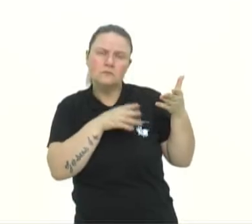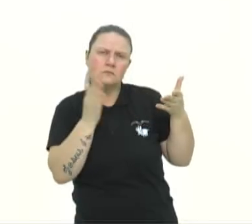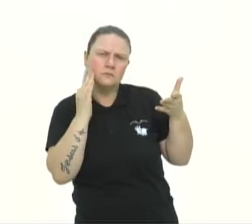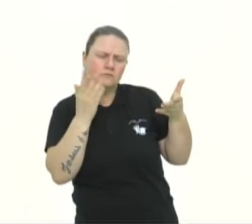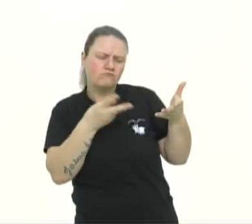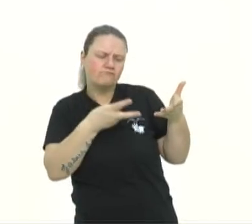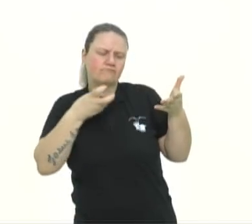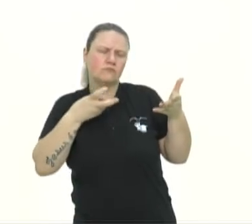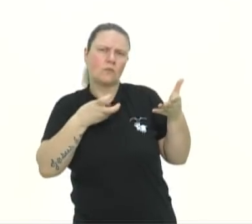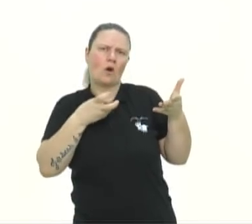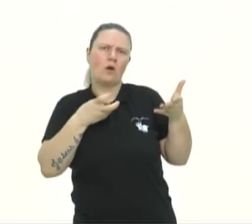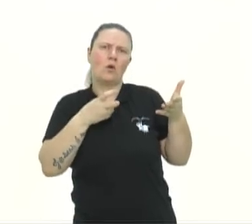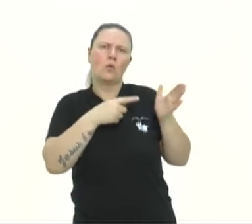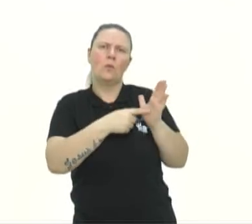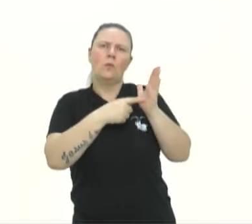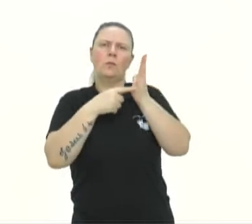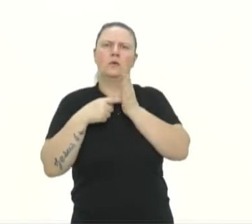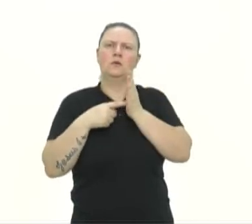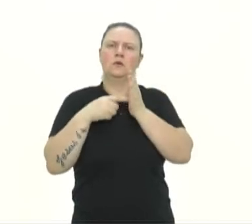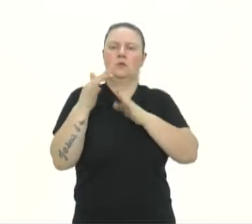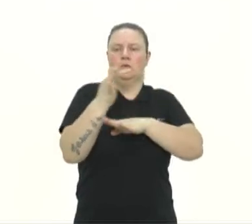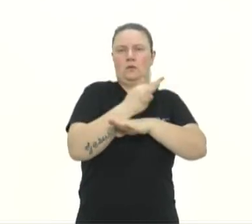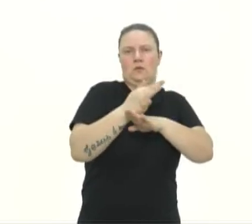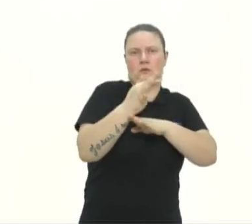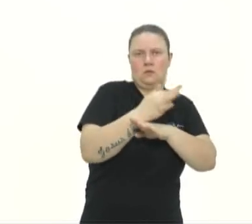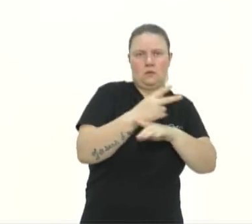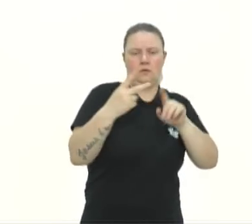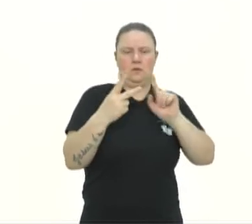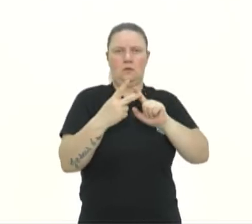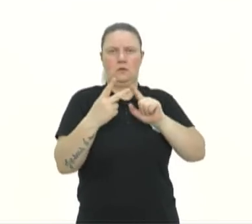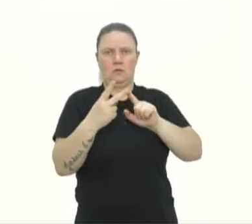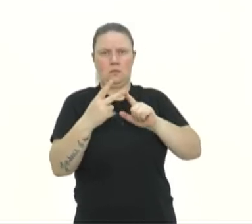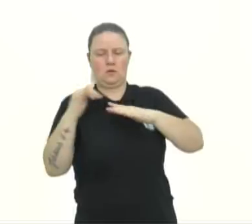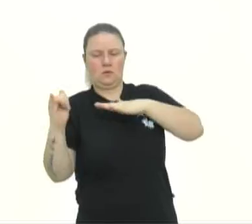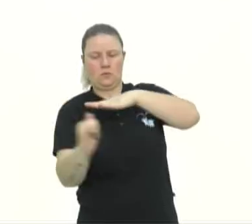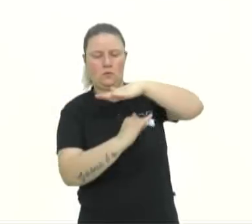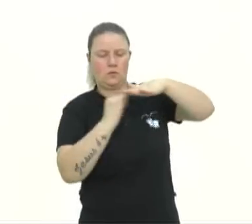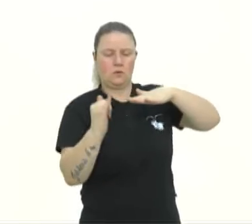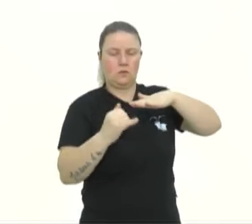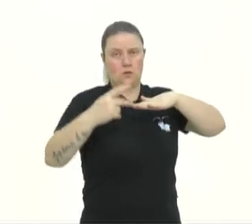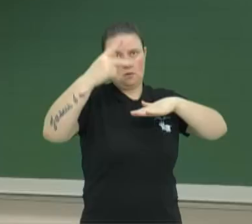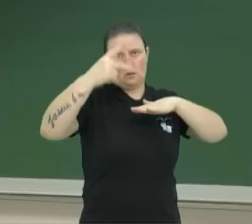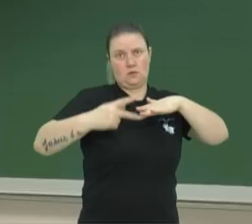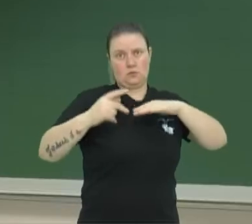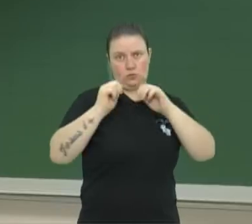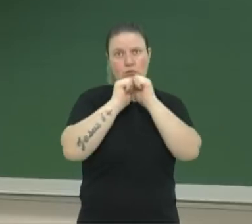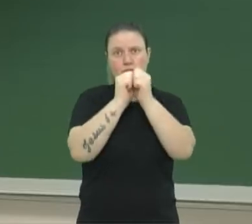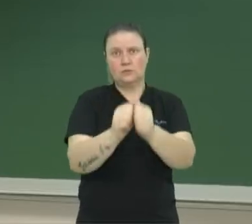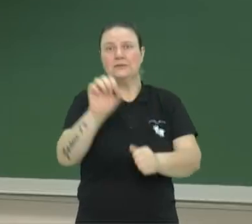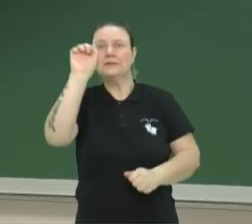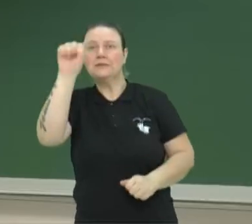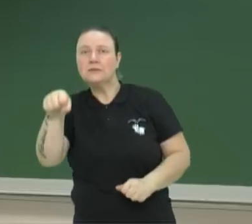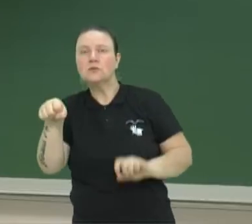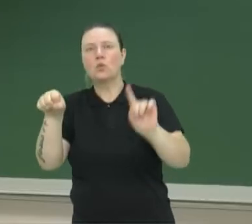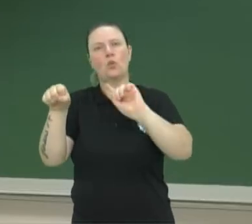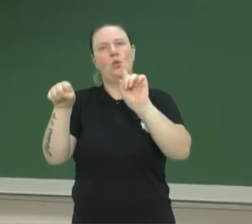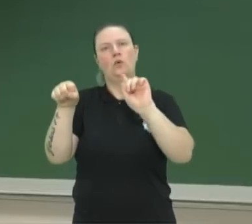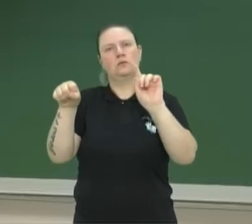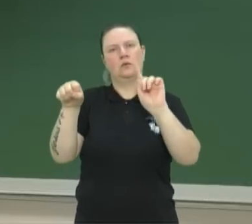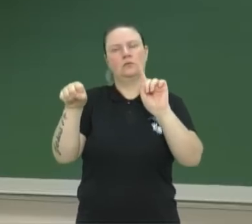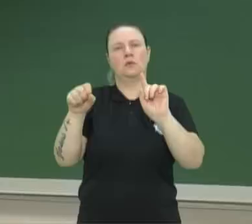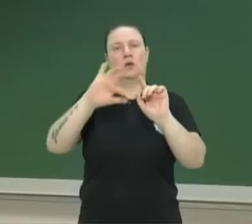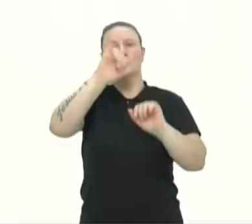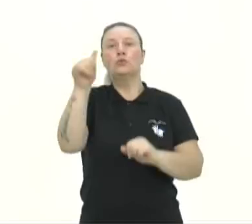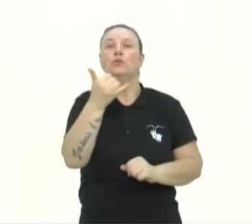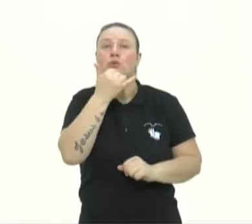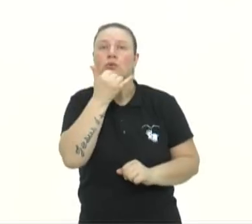uma combinação da linguagem formal com a linguagem informal? Sim ou não? Justifique, já